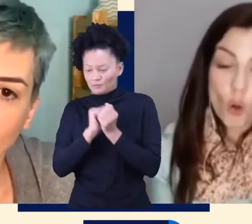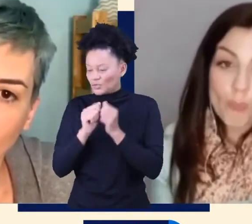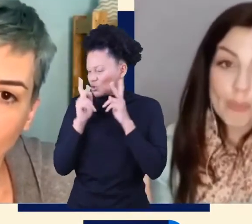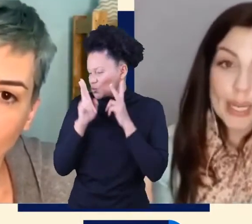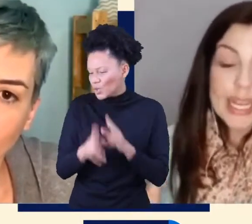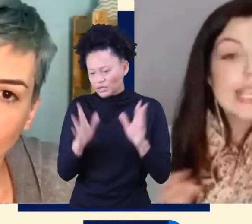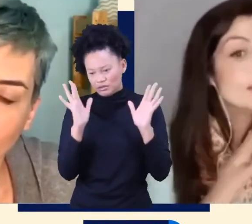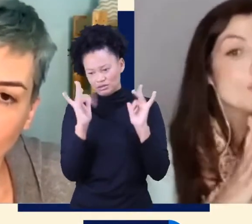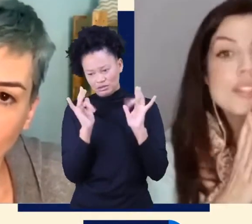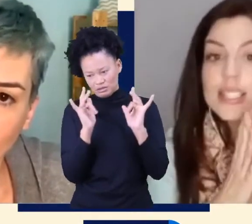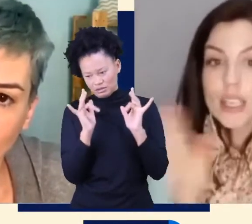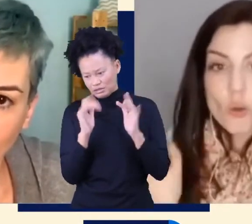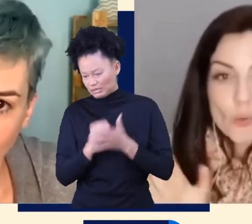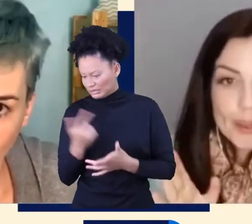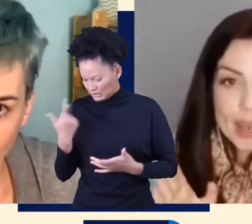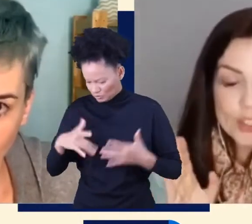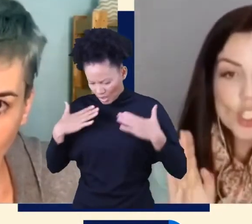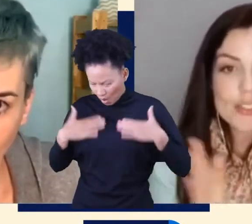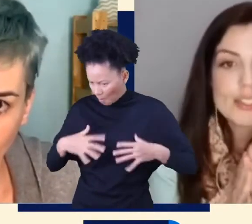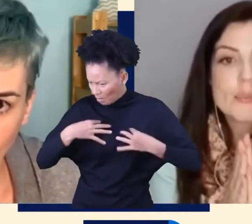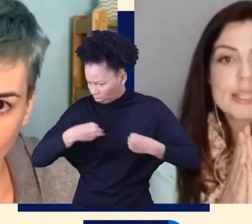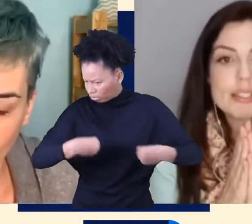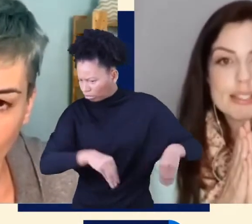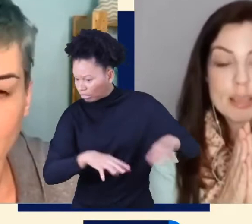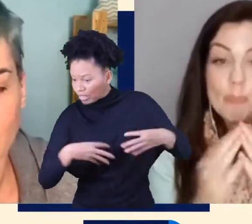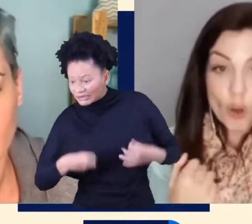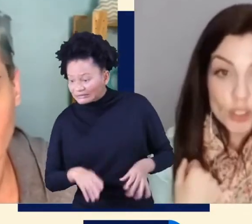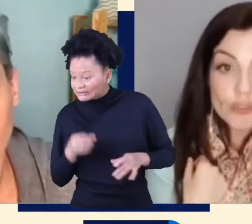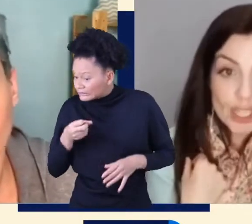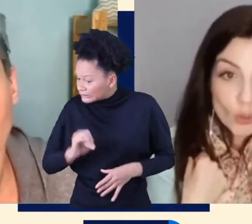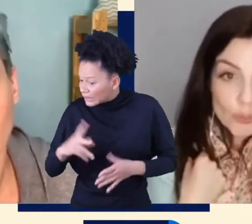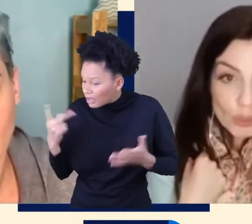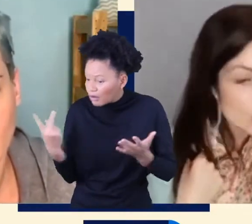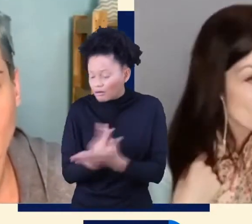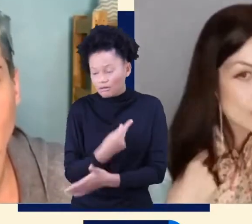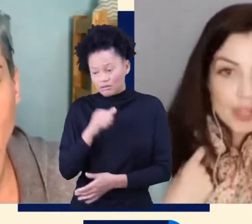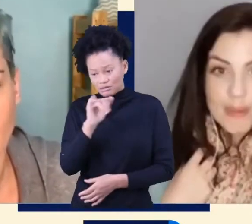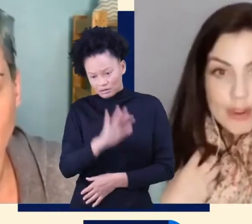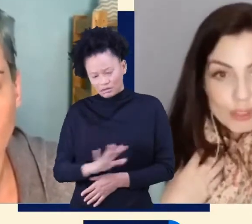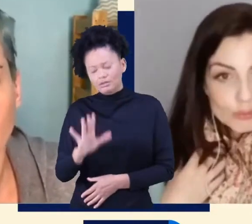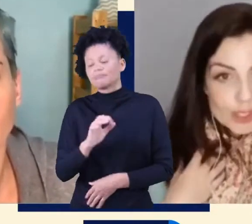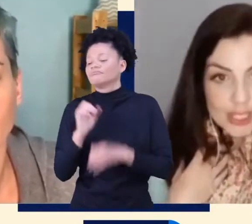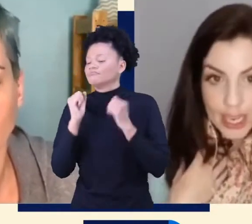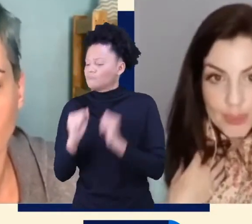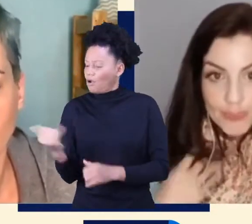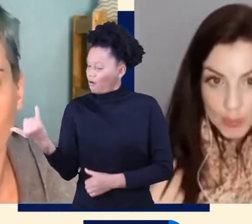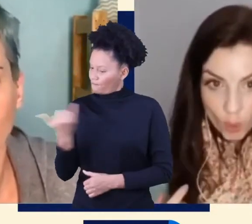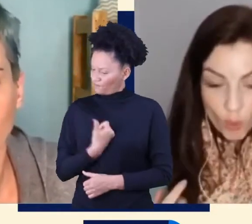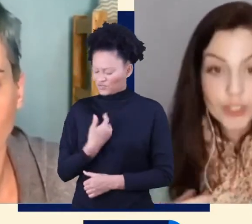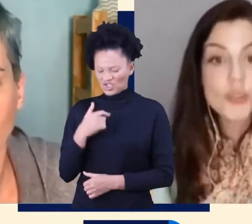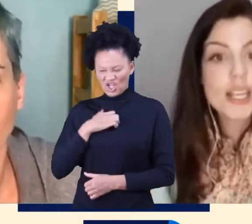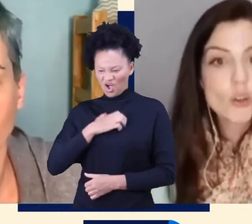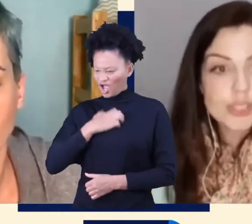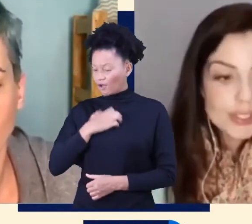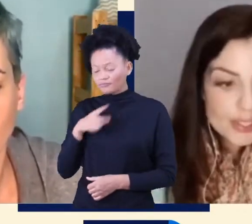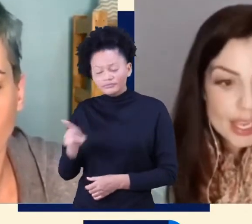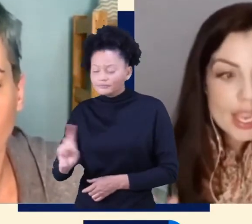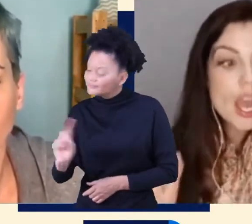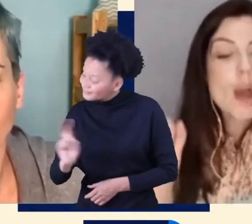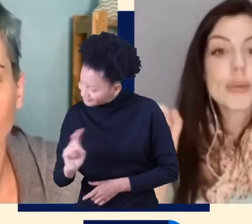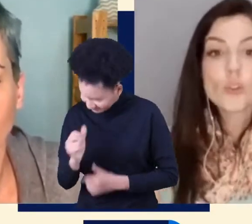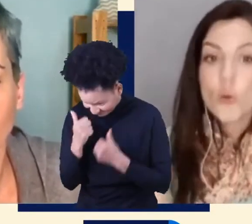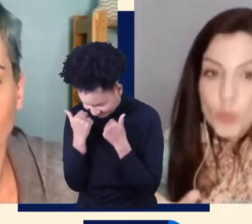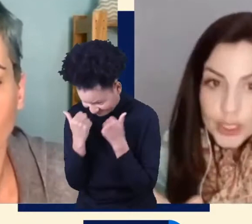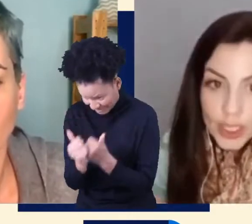sem roupa. Então, se alguma imagem assim aparecer, pode falar comigo. Eu não vou ficar brava com você, tá bom? Então, se